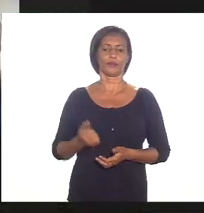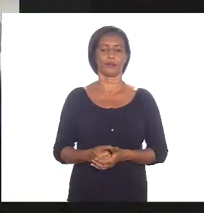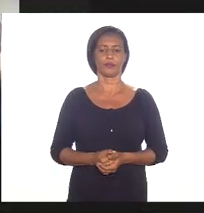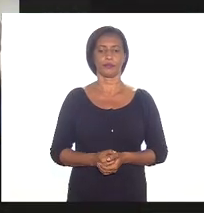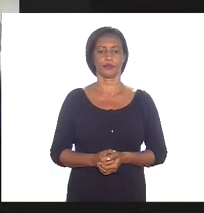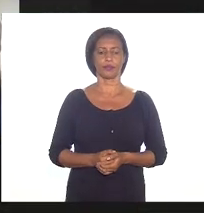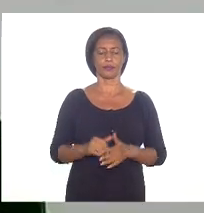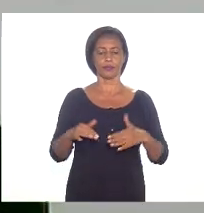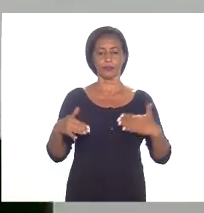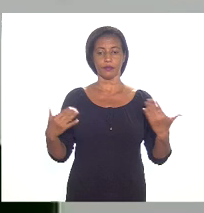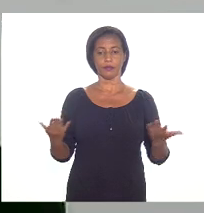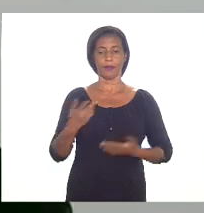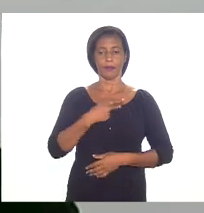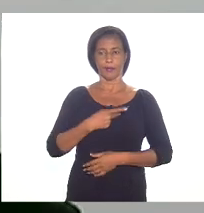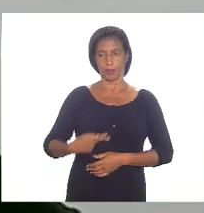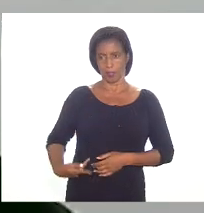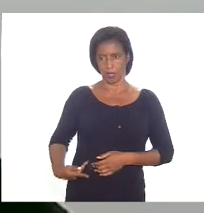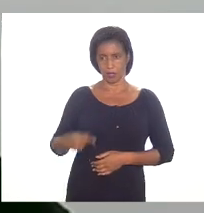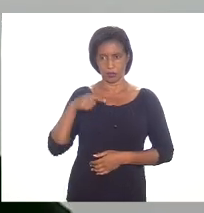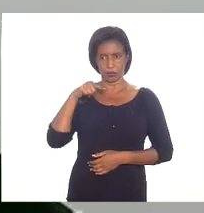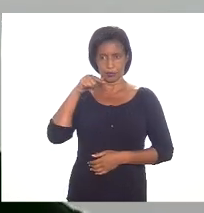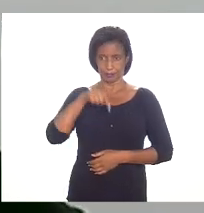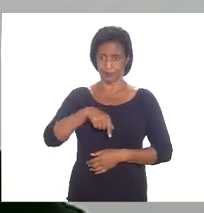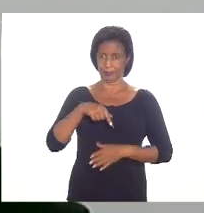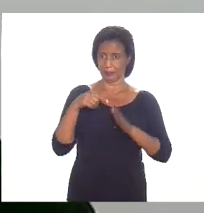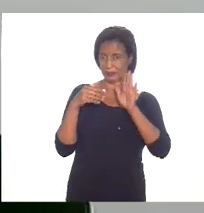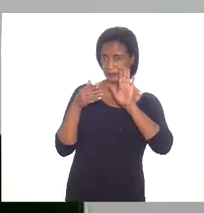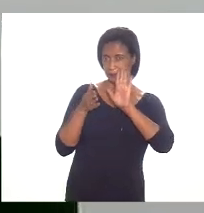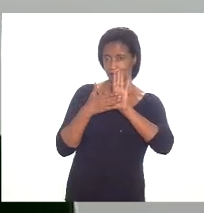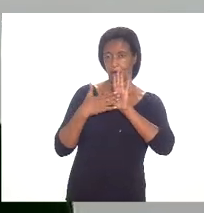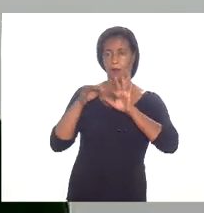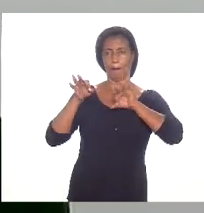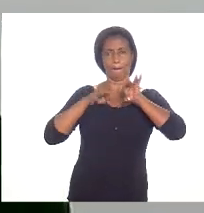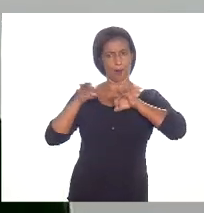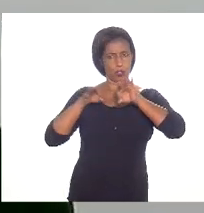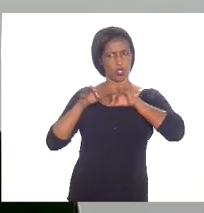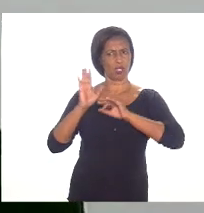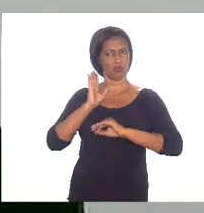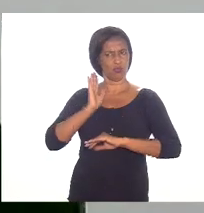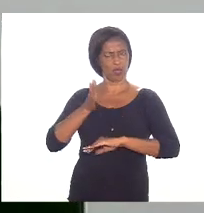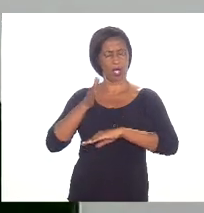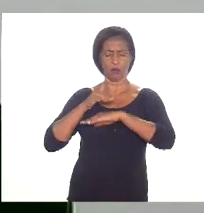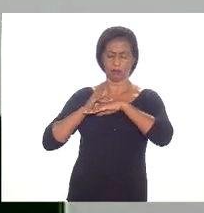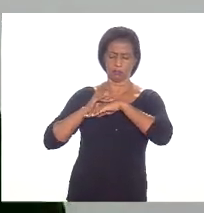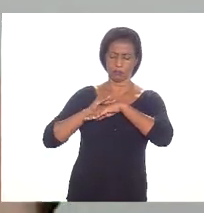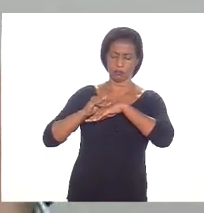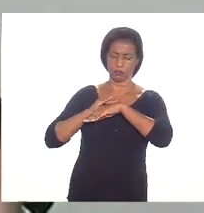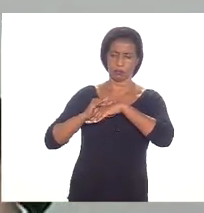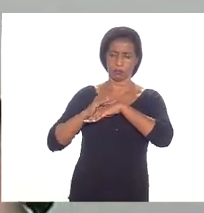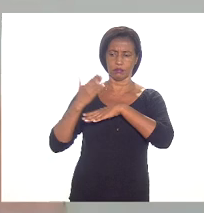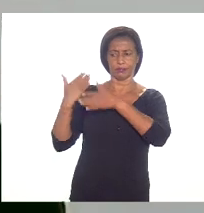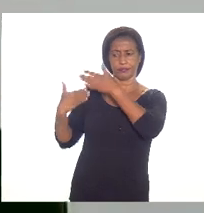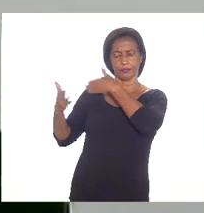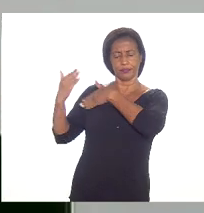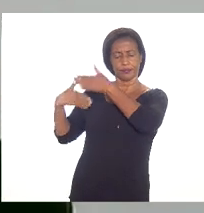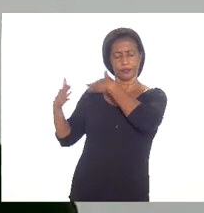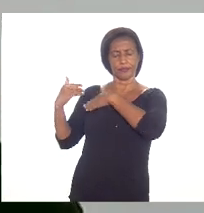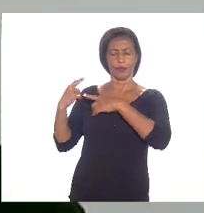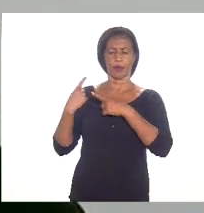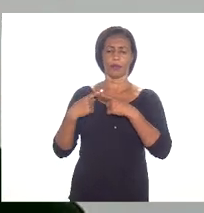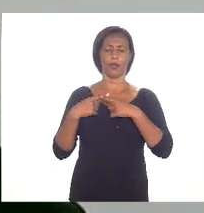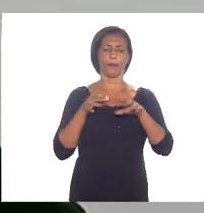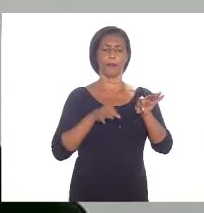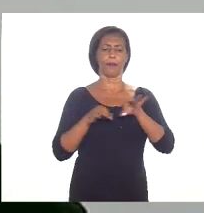Senhor presidente, esse projeto, nós já havíamos falado sobre ele, porque o projeto do deputado Léo